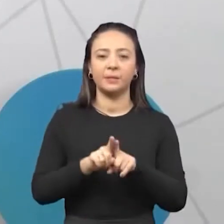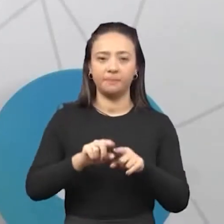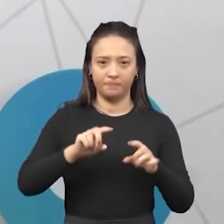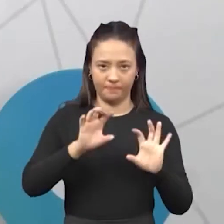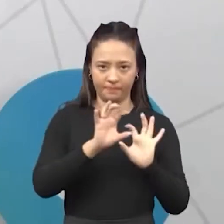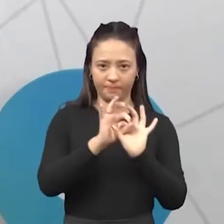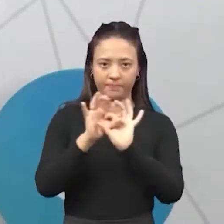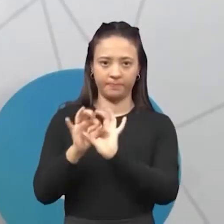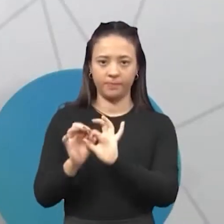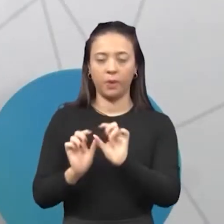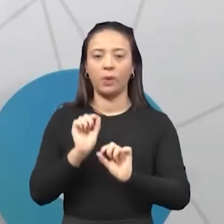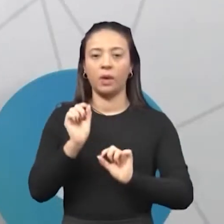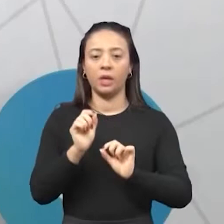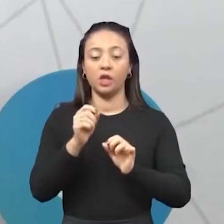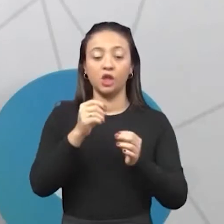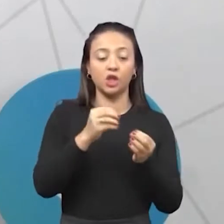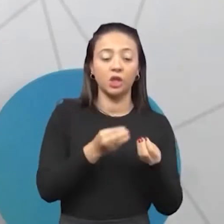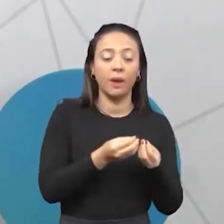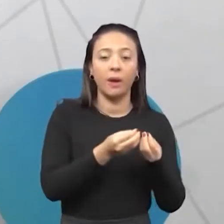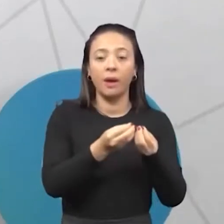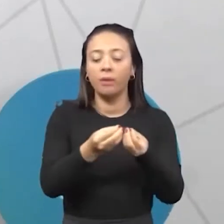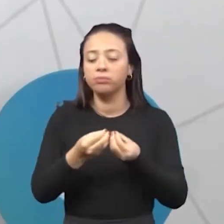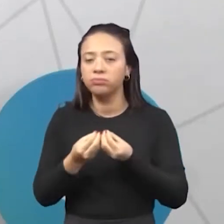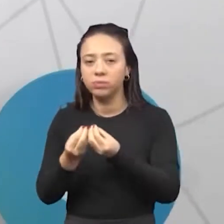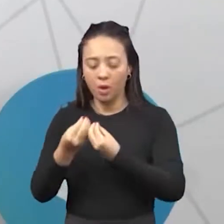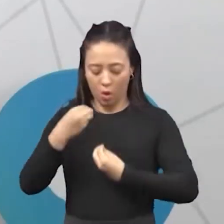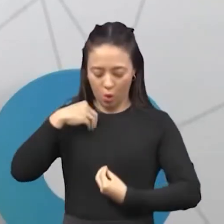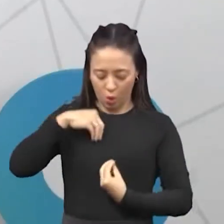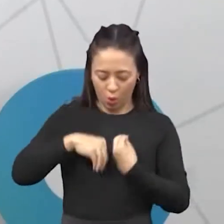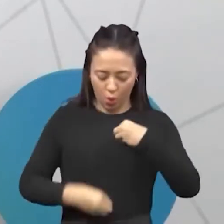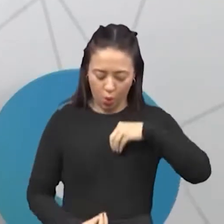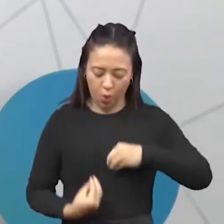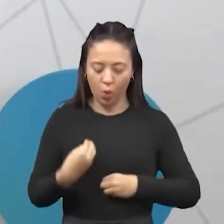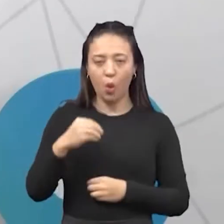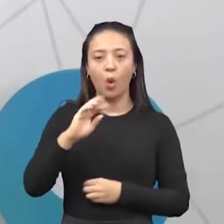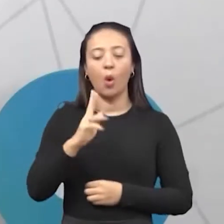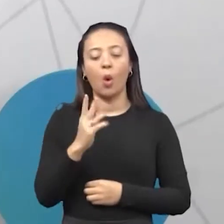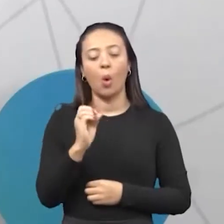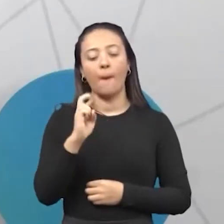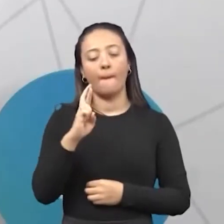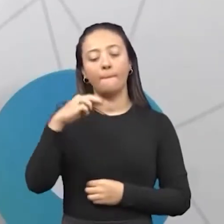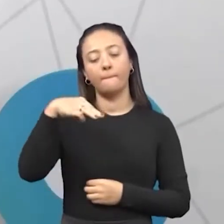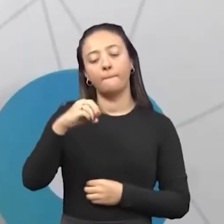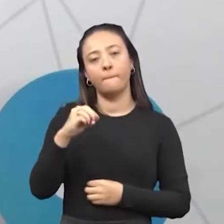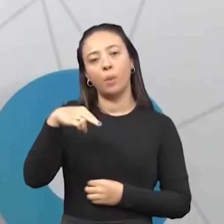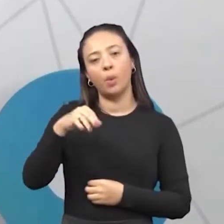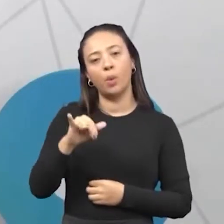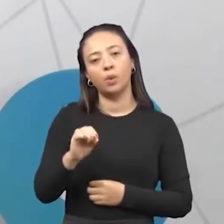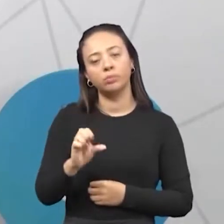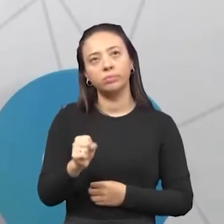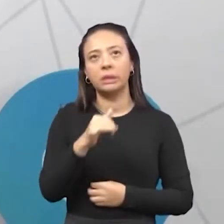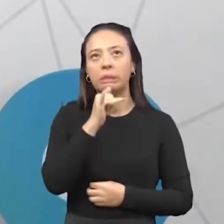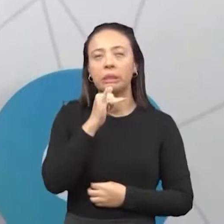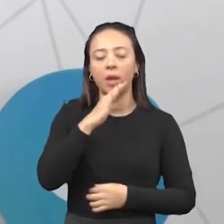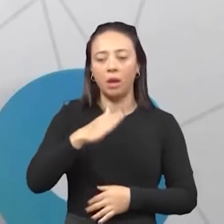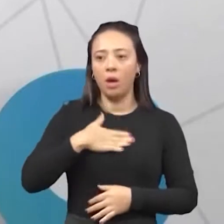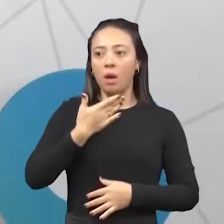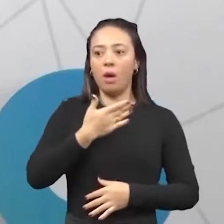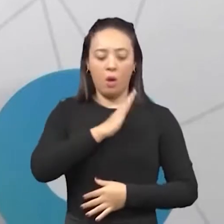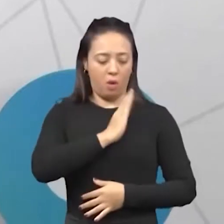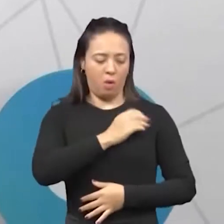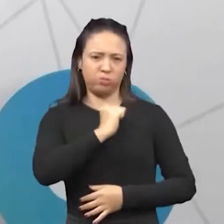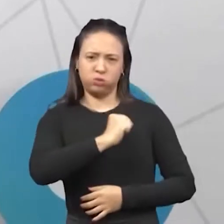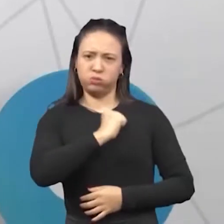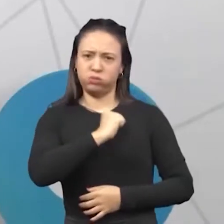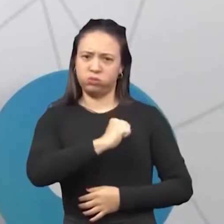com o transporte de hormônios. Então, quando o nosso coração fica muito acelerado, quando a gente leva um susto, isso